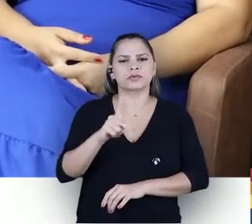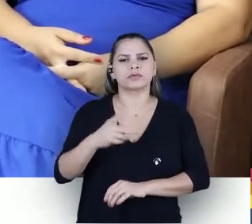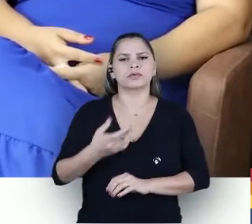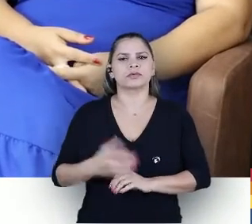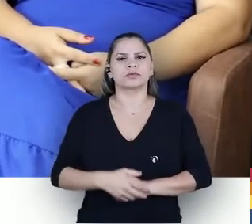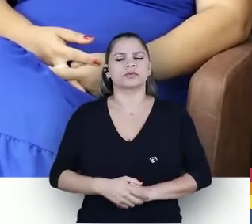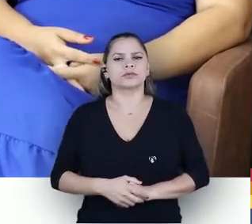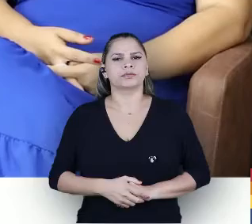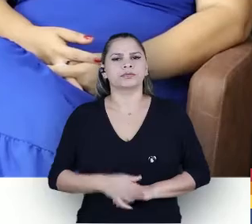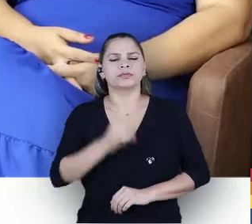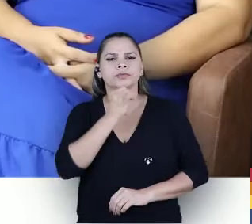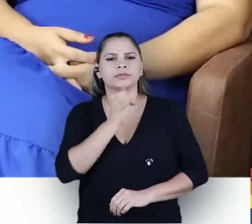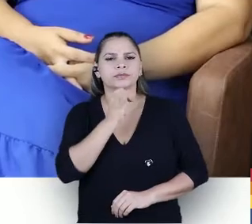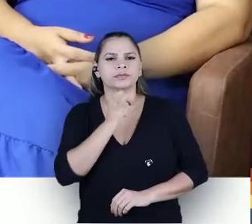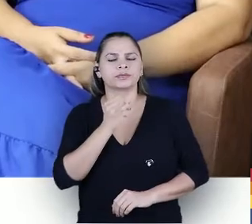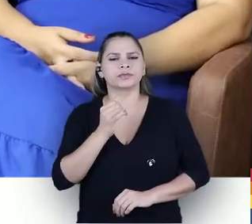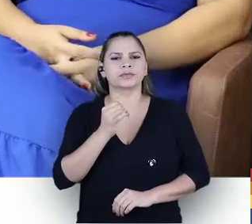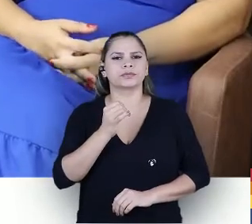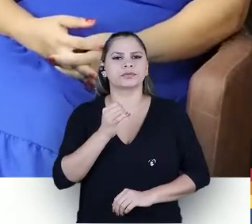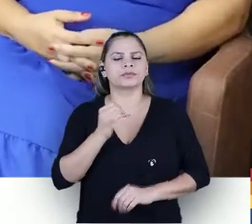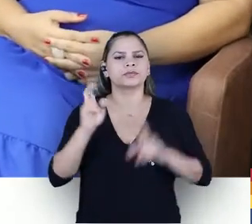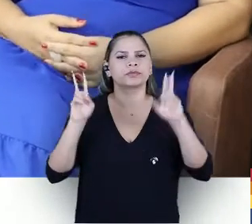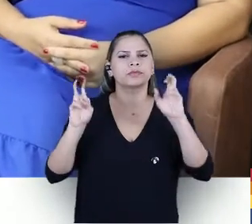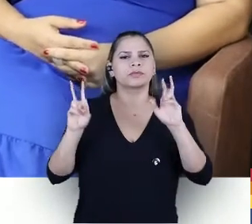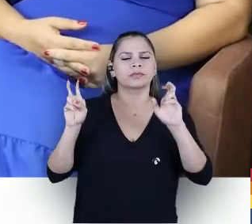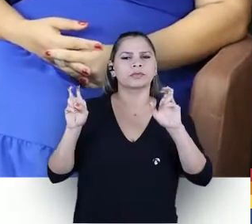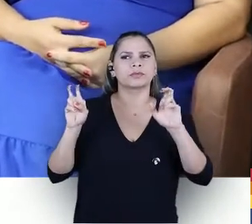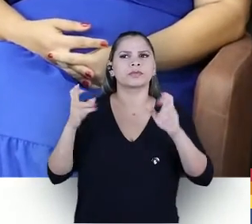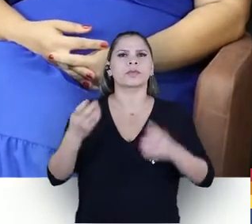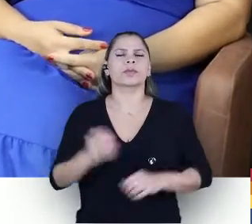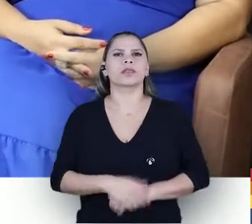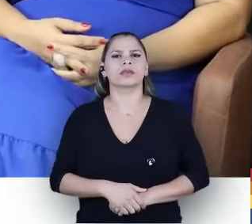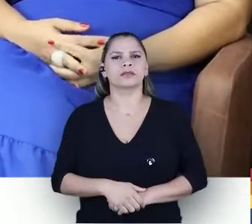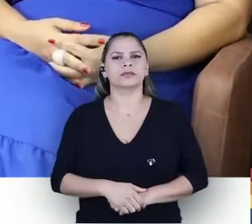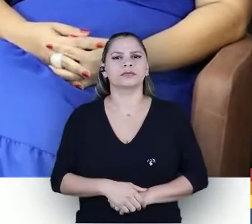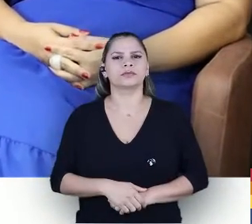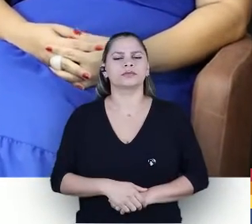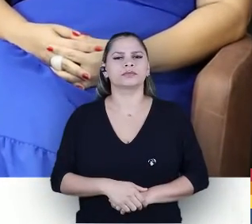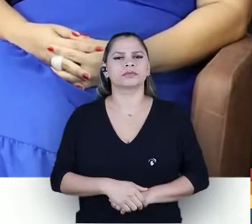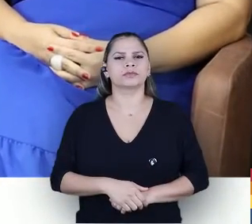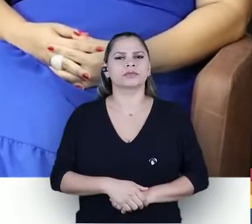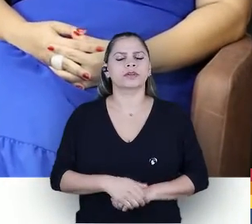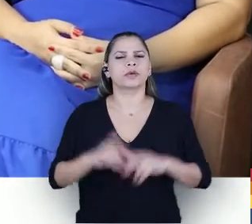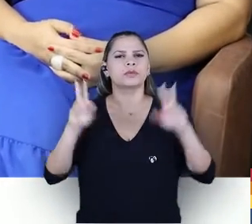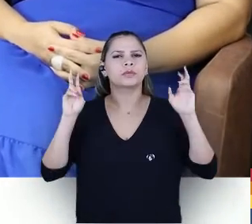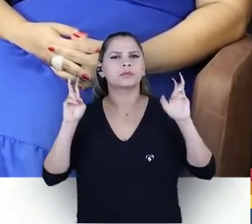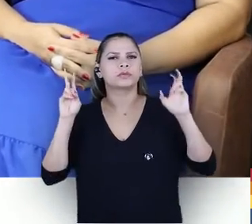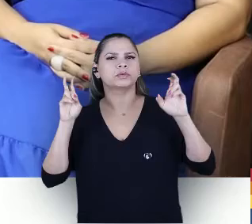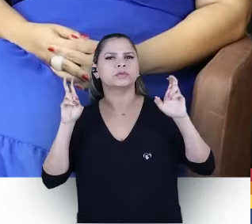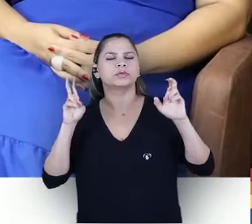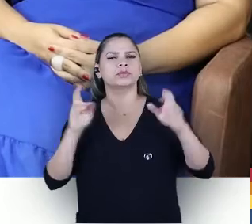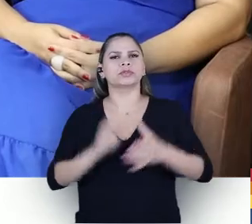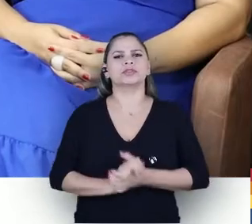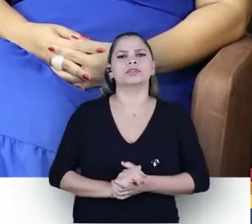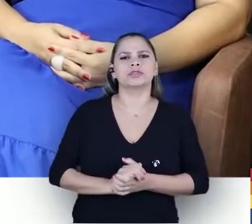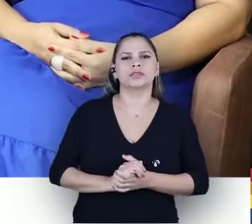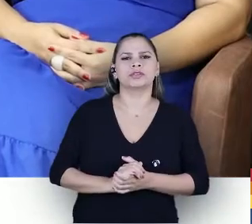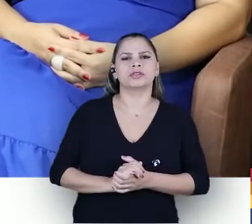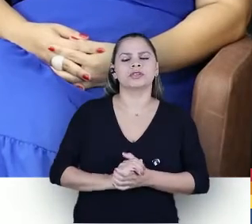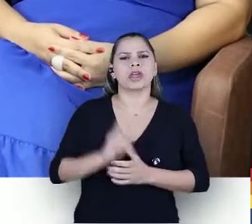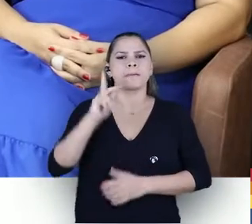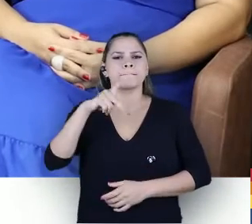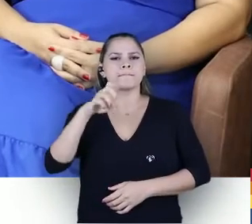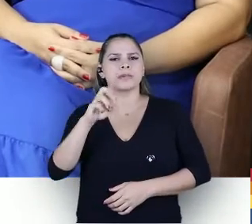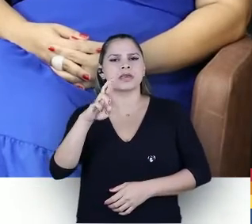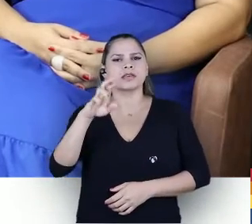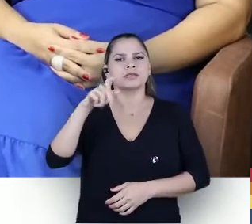esse conteúdo para a sua área, os professores da sua área. Então, por